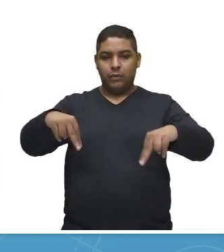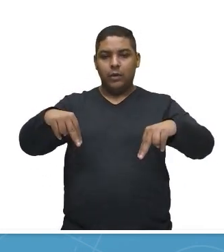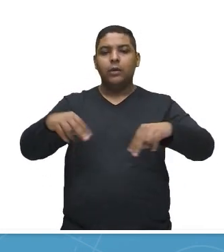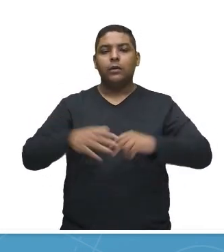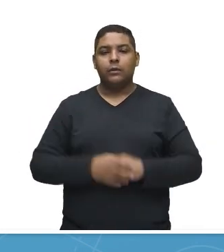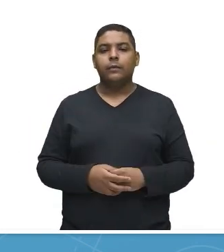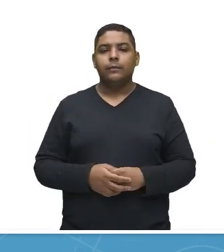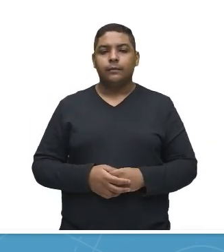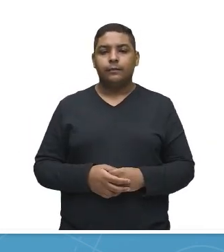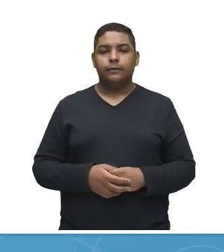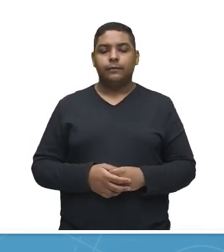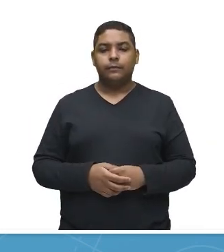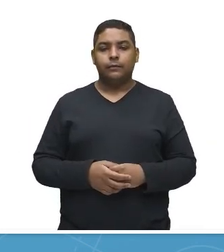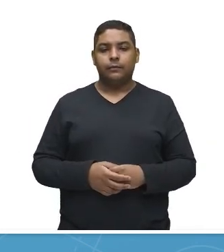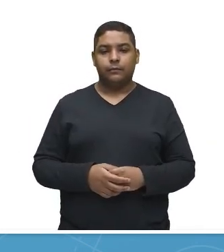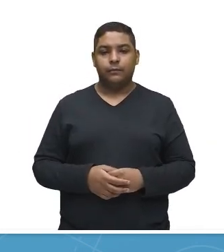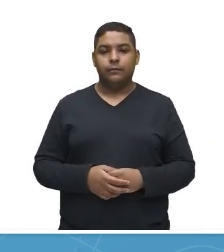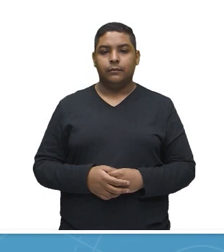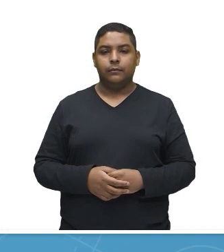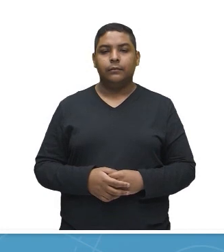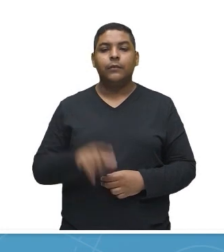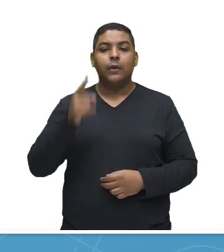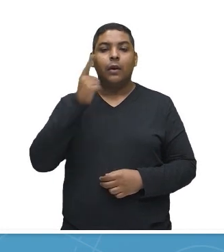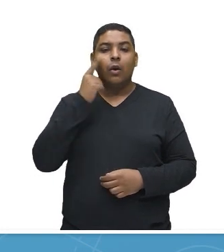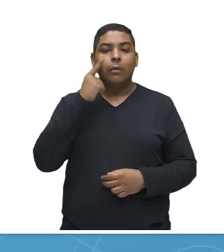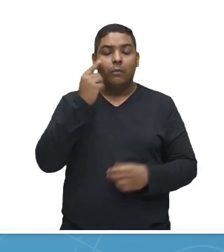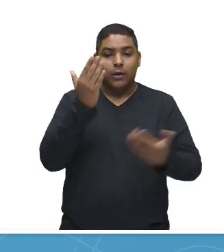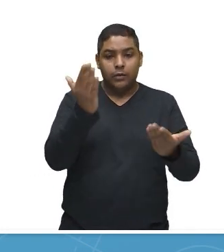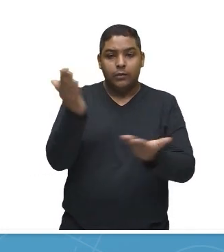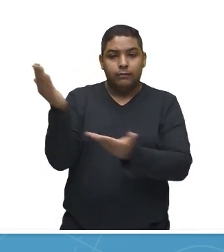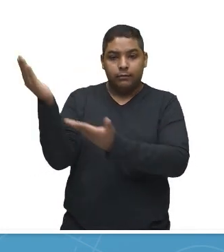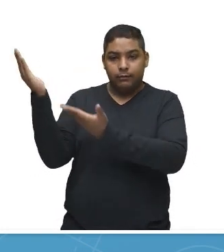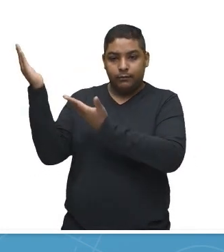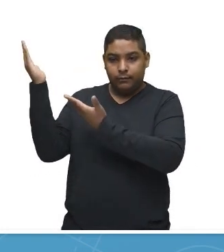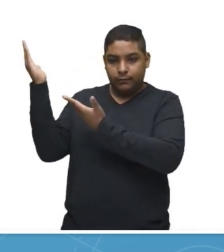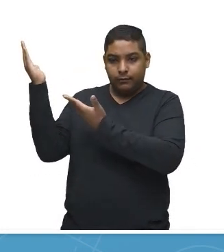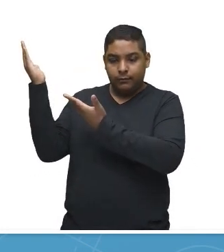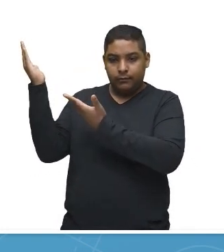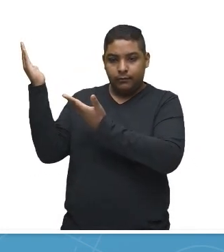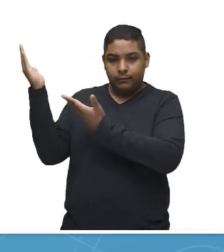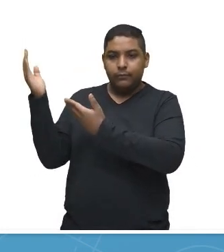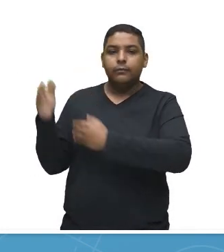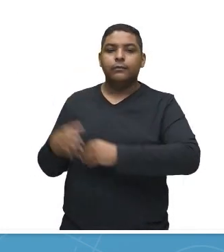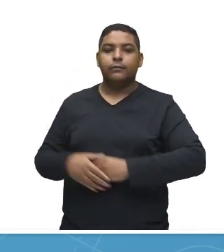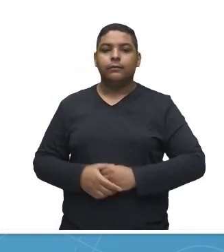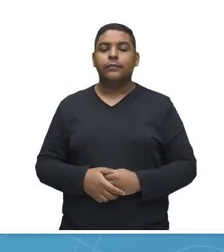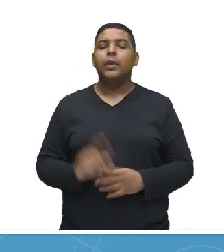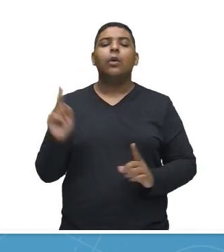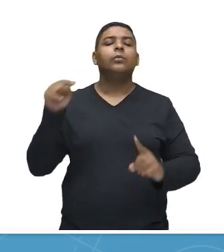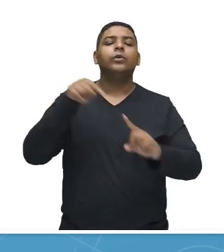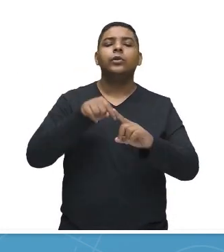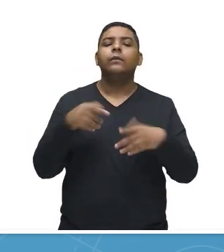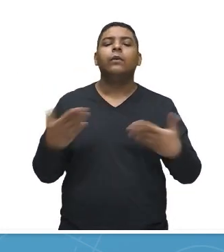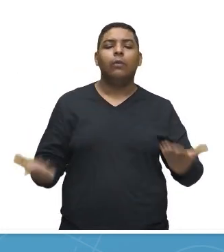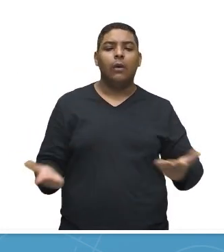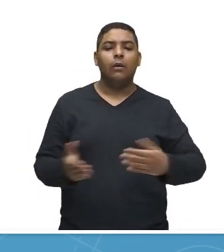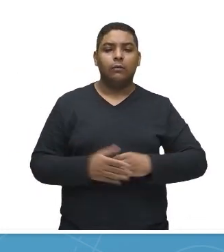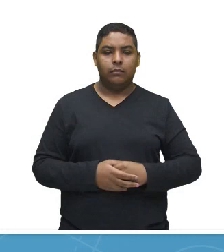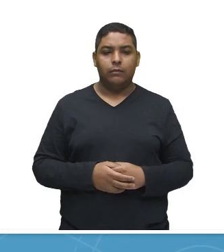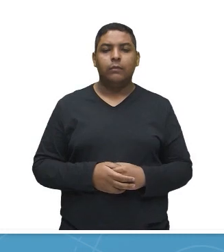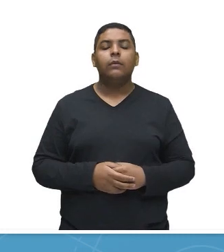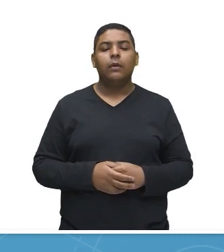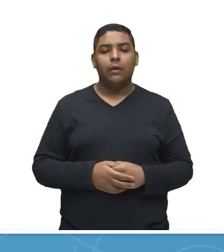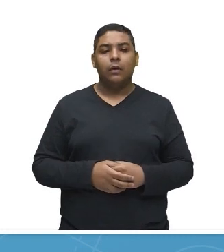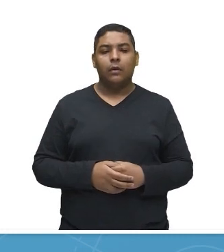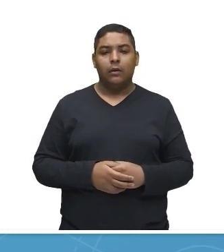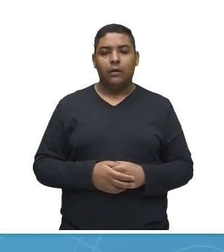se agarrando pela cintura, tá? O objetivo é fazer com que o adversário derrube